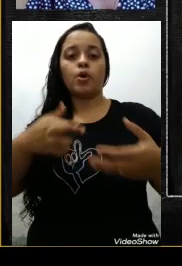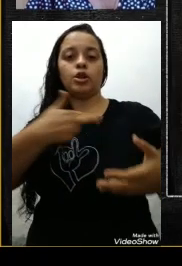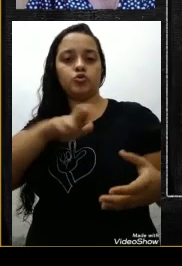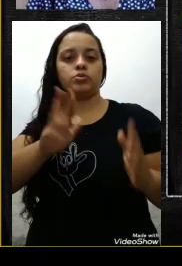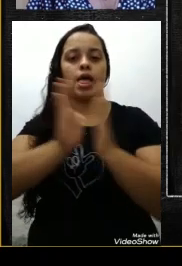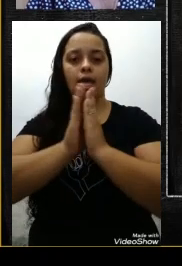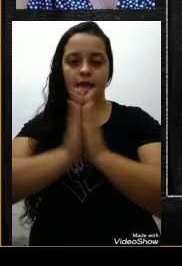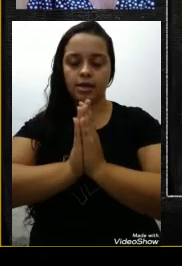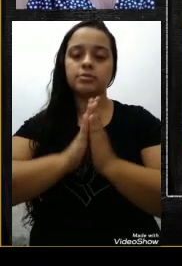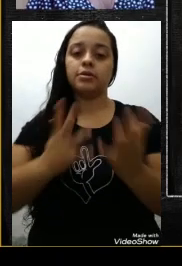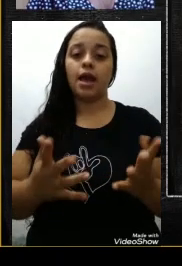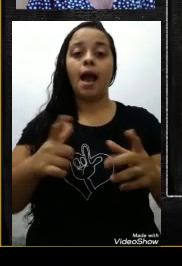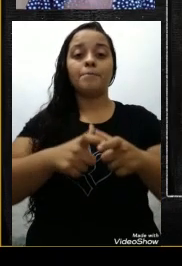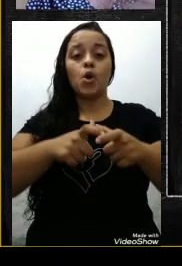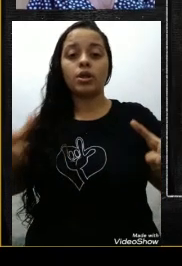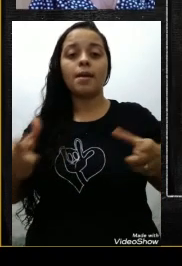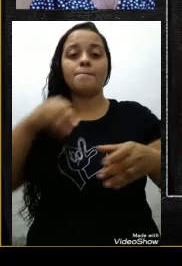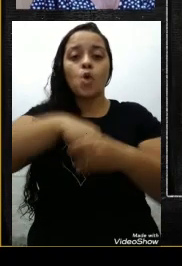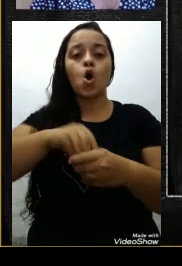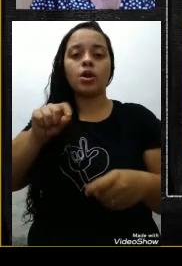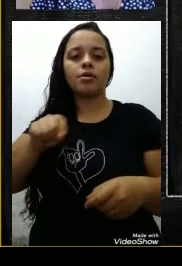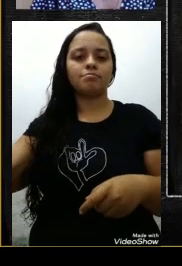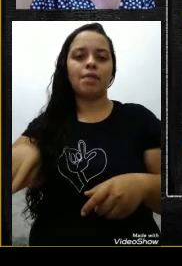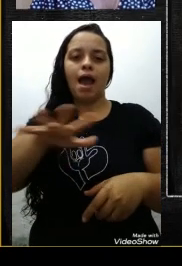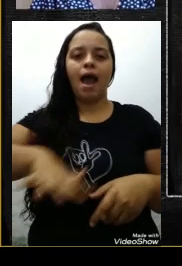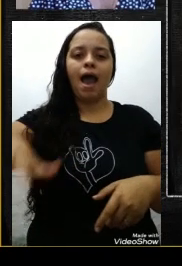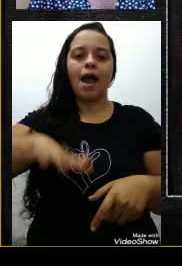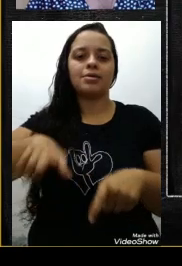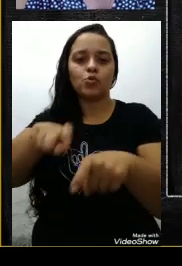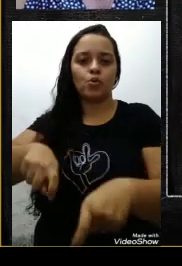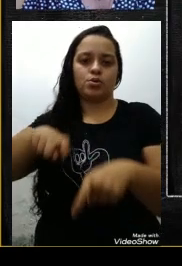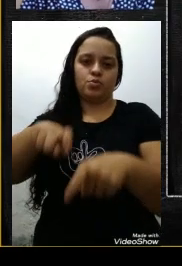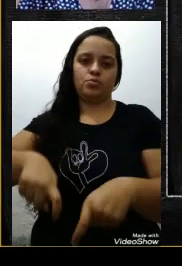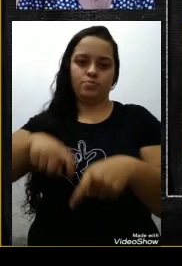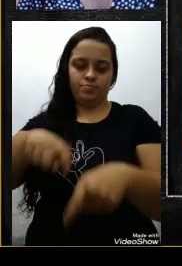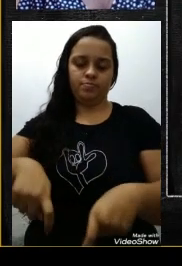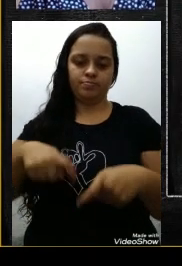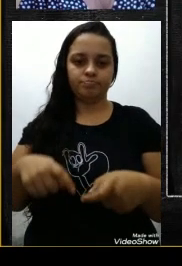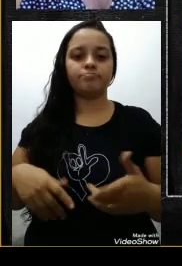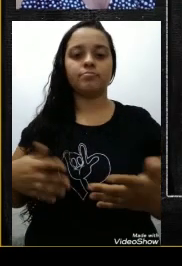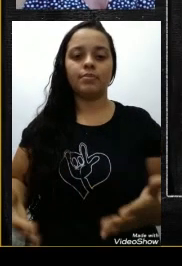população vive na área rural e nós estamos começando a ter, aí no período da Baixa Idade Média,